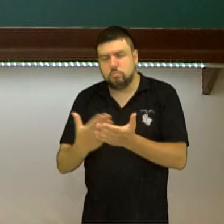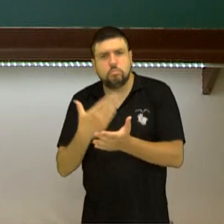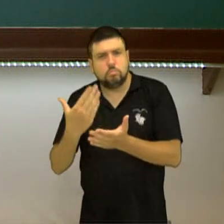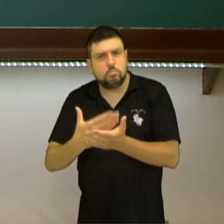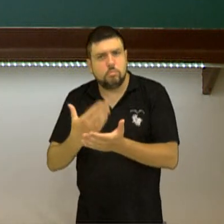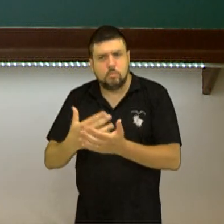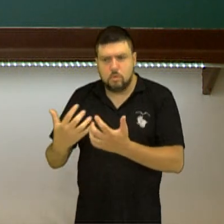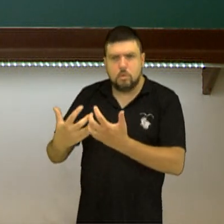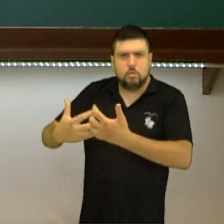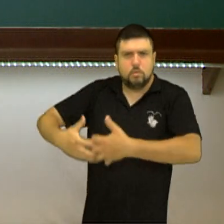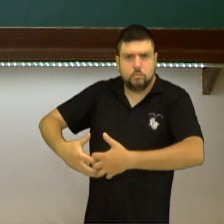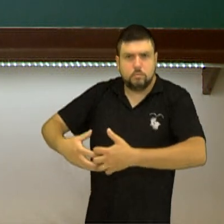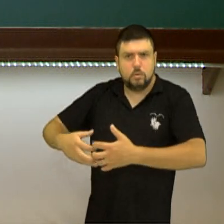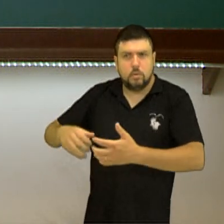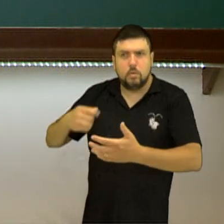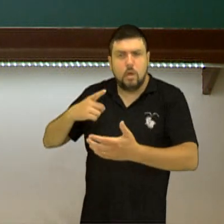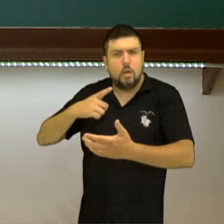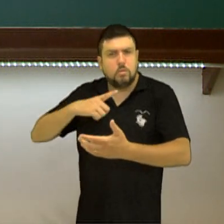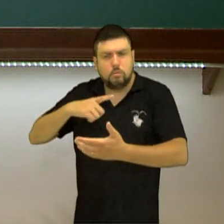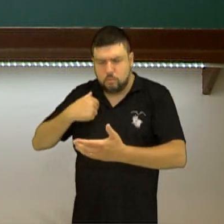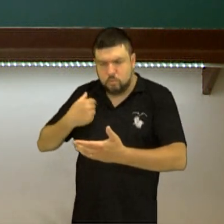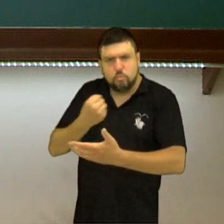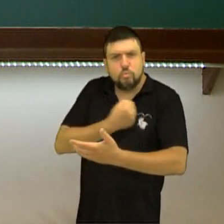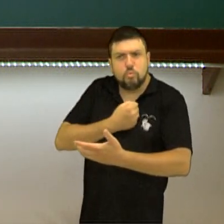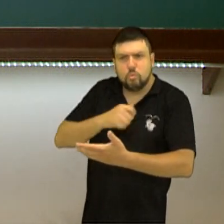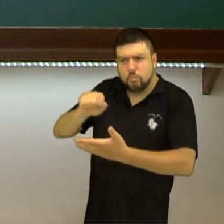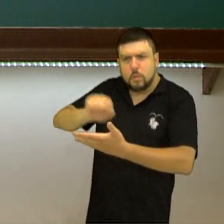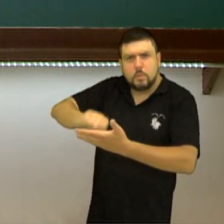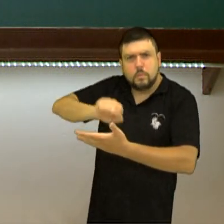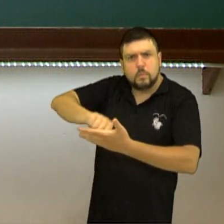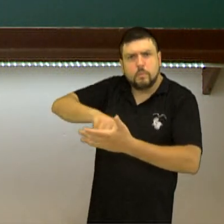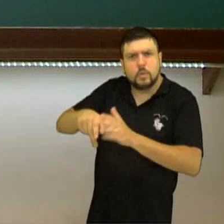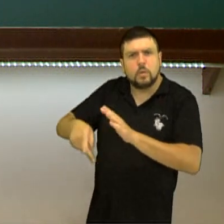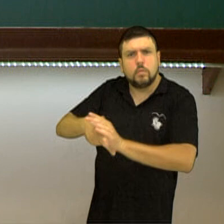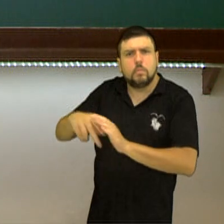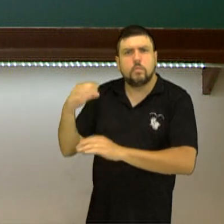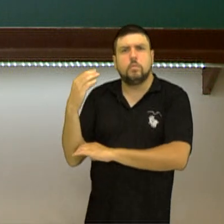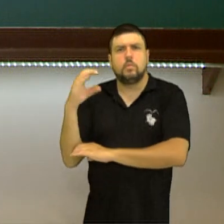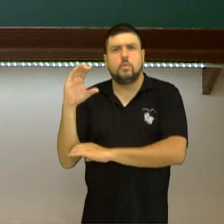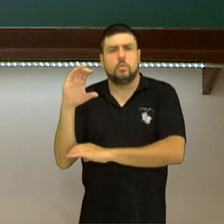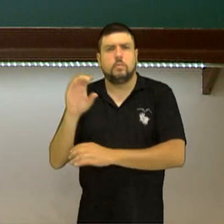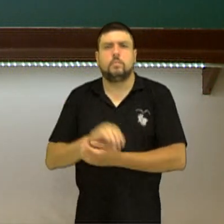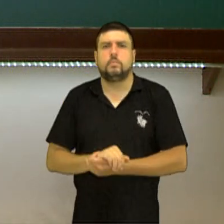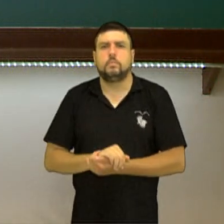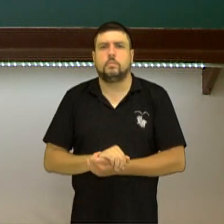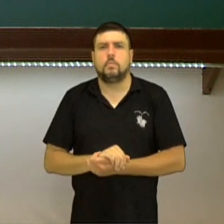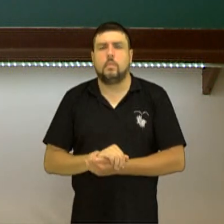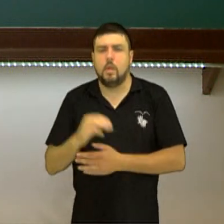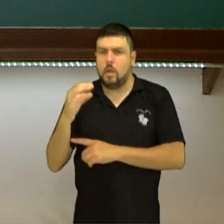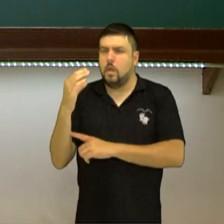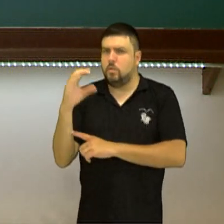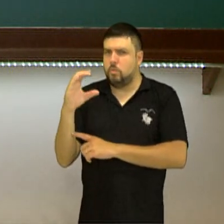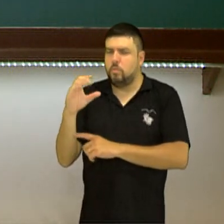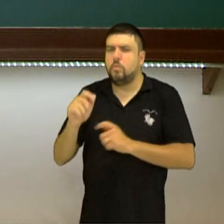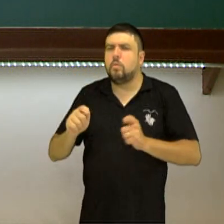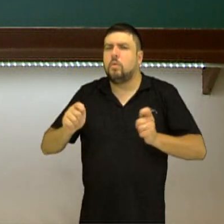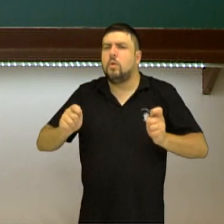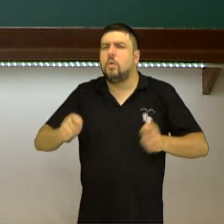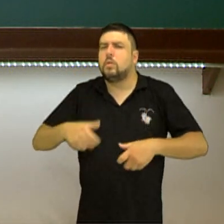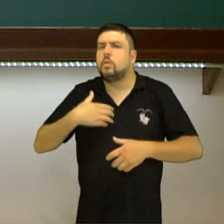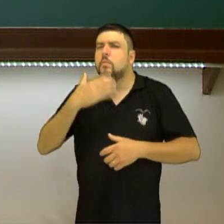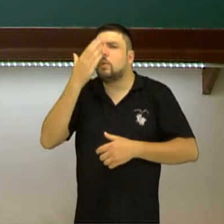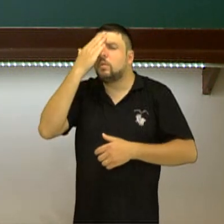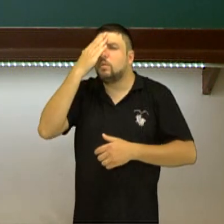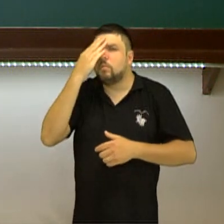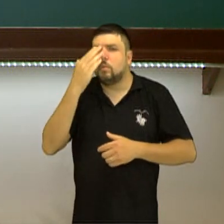ela dá uma noção de ordem de grandeza do algarismo principal, né? Então o algarismo principal vai